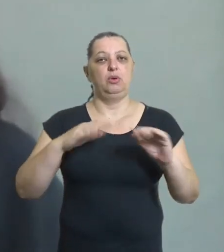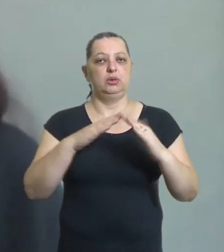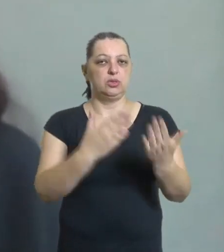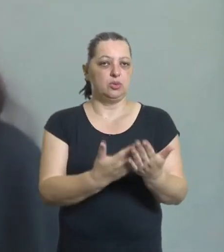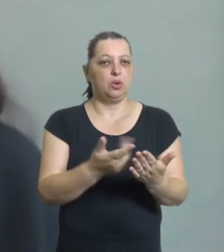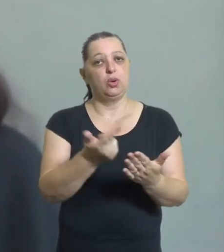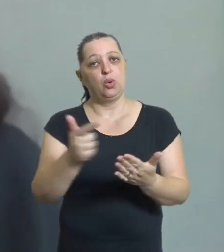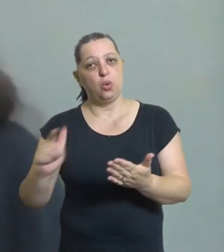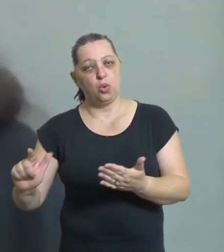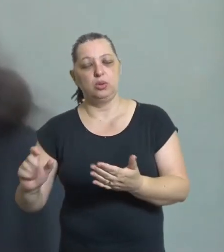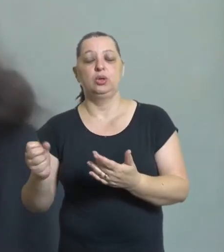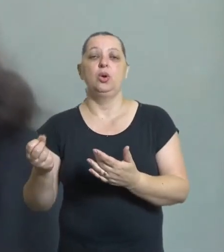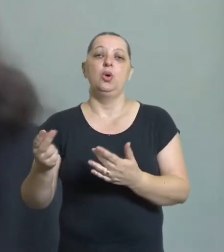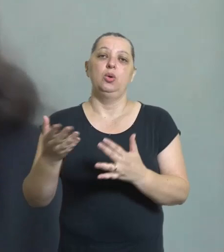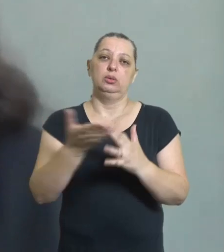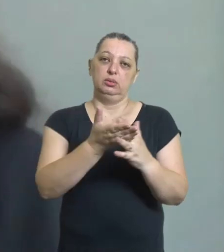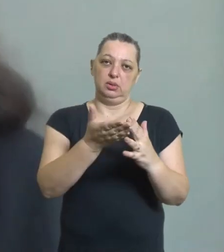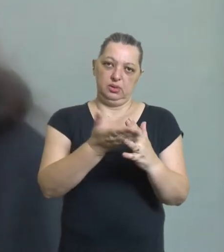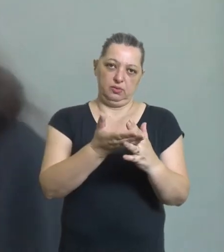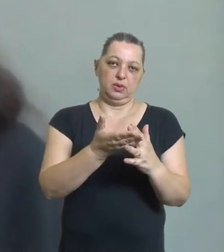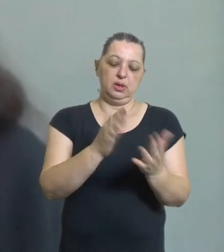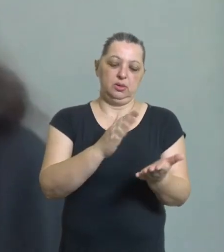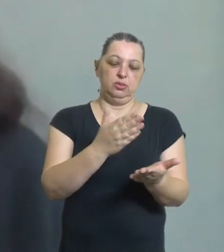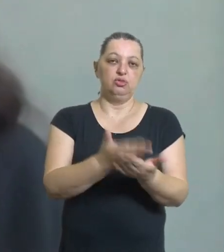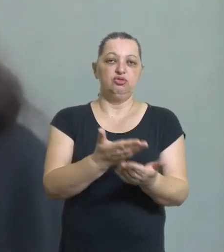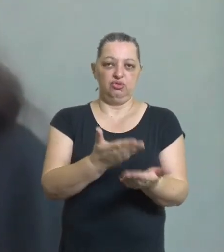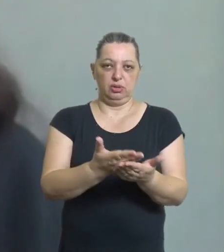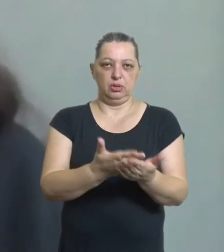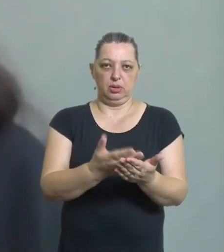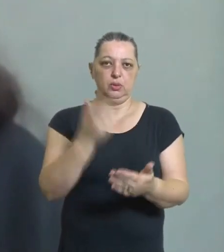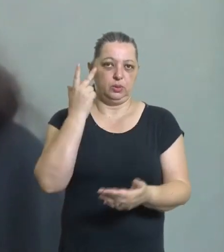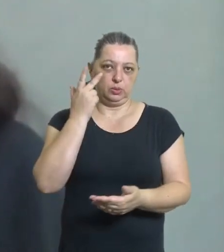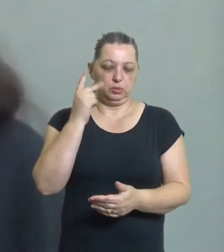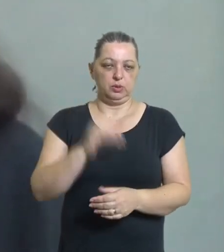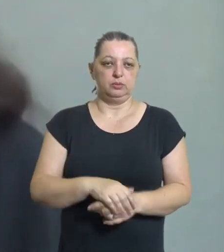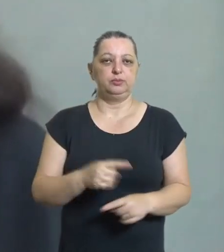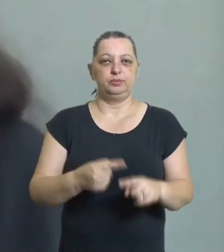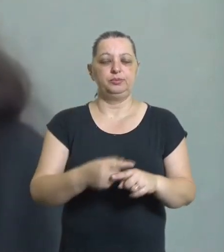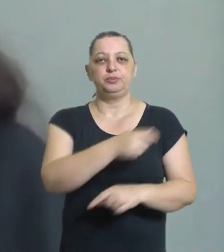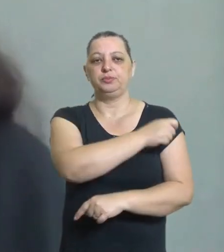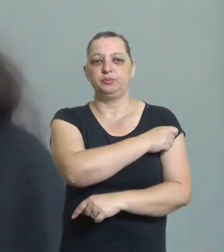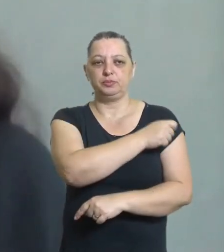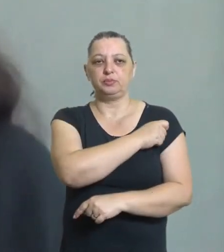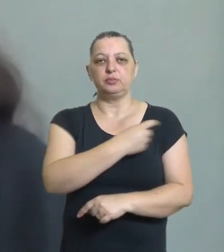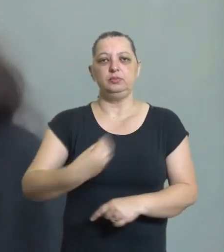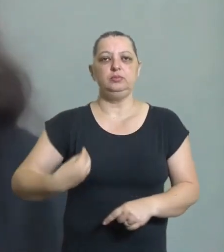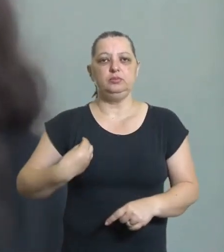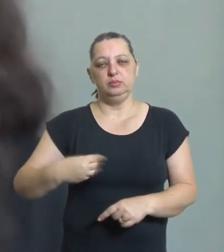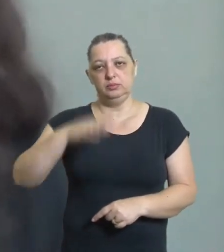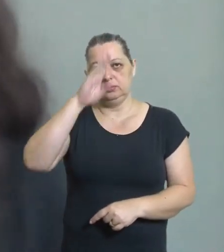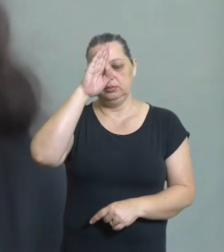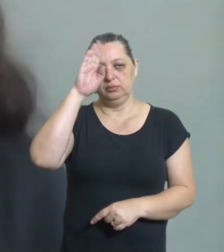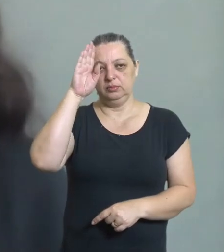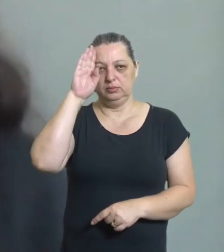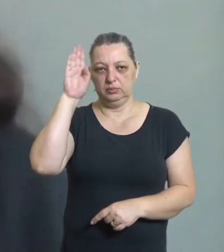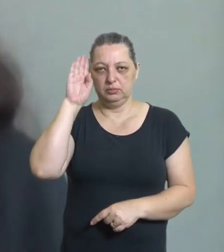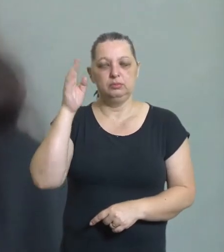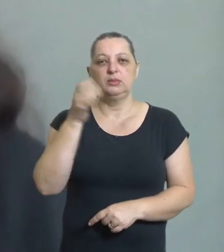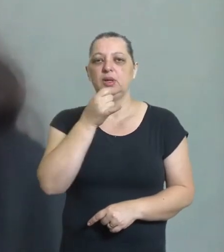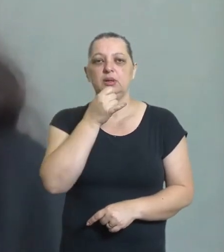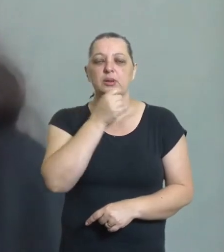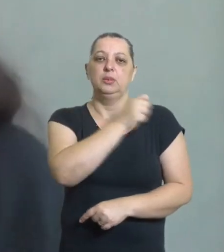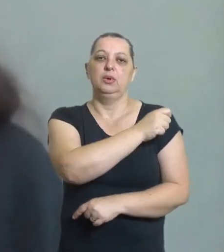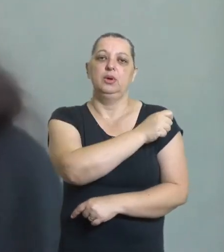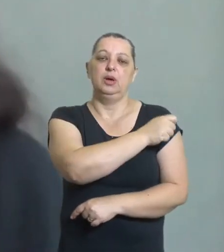no contraturno ou em algum outro serviço, porque esse aluno, durante a vida acadêmica dele, um aluno cego, por exemplo, ele